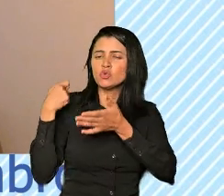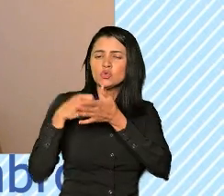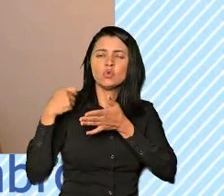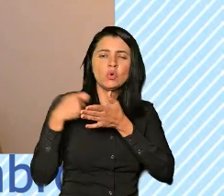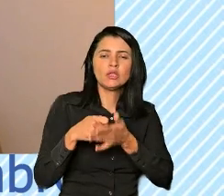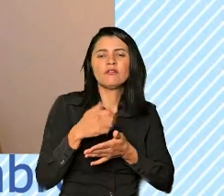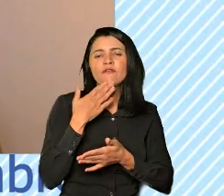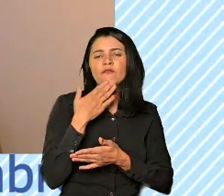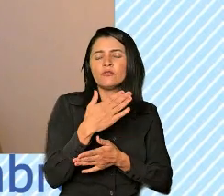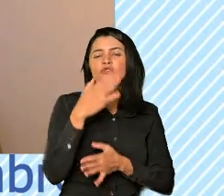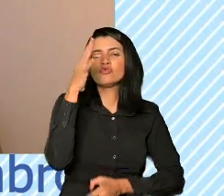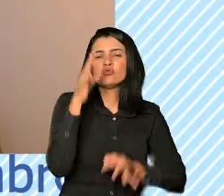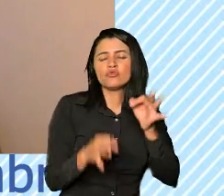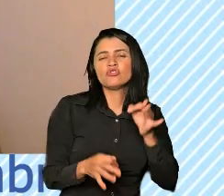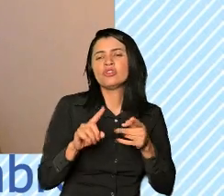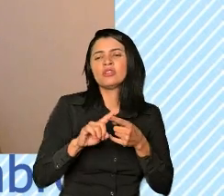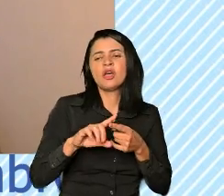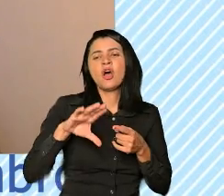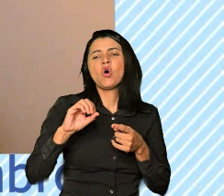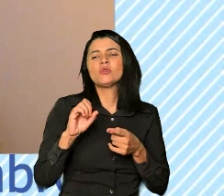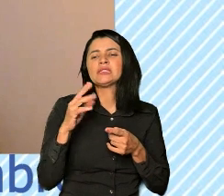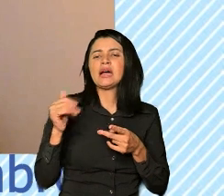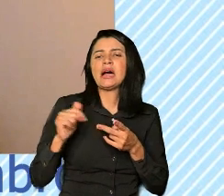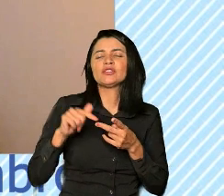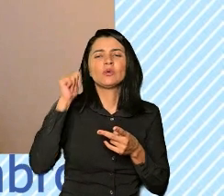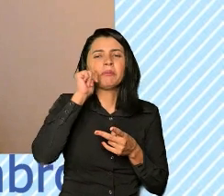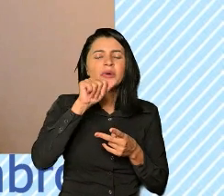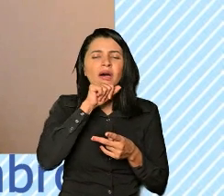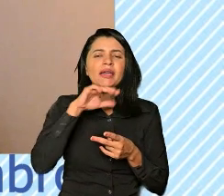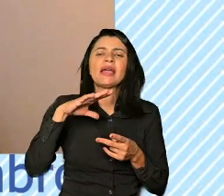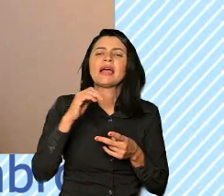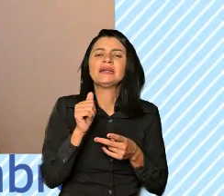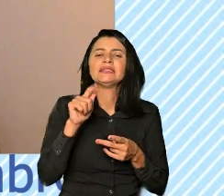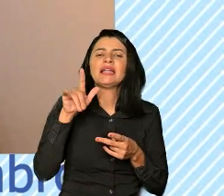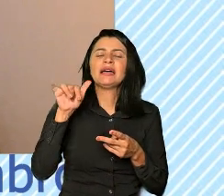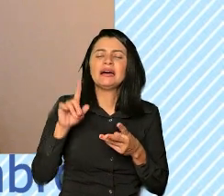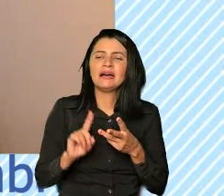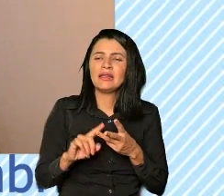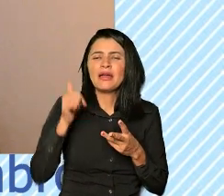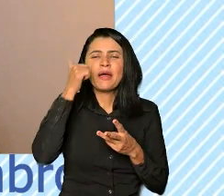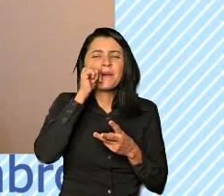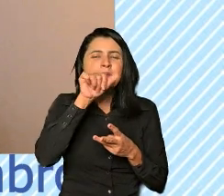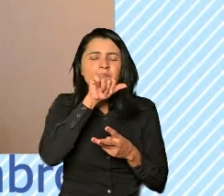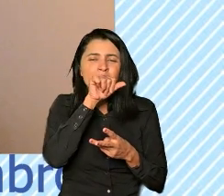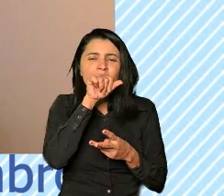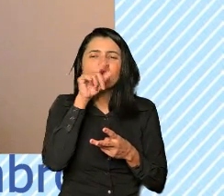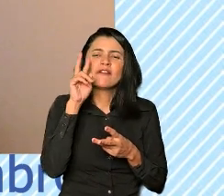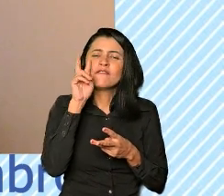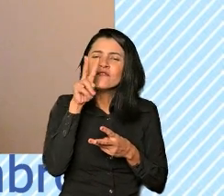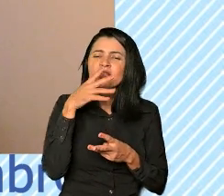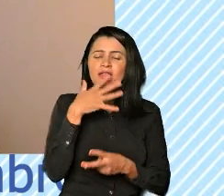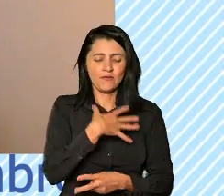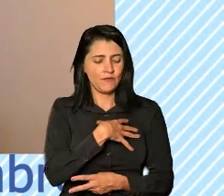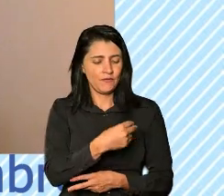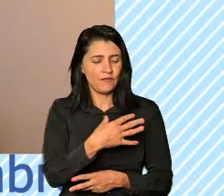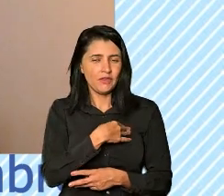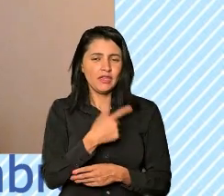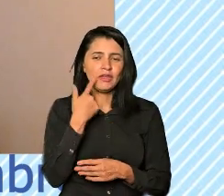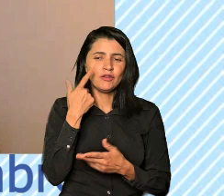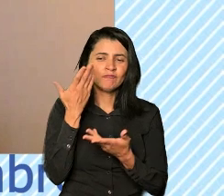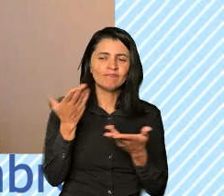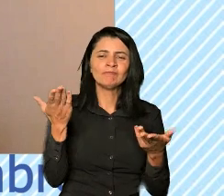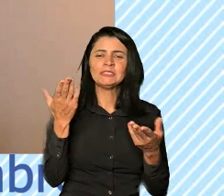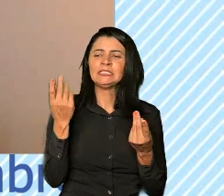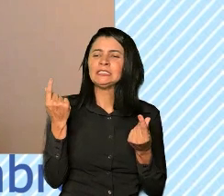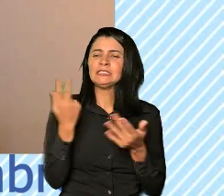Osasco, a mãe da Candelária, as mães que lutam, que veem seus filhos